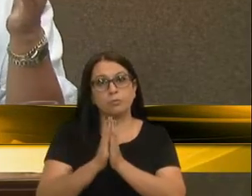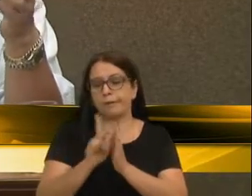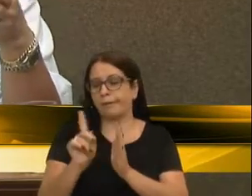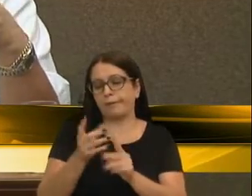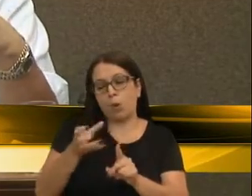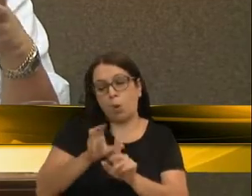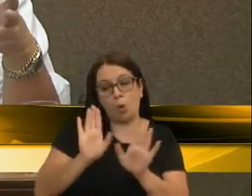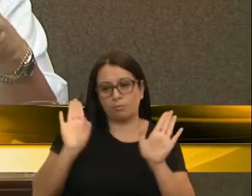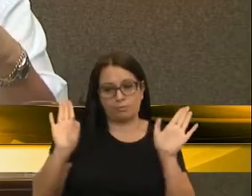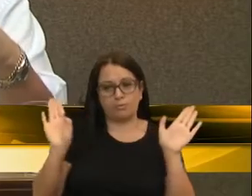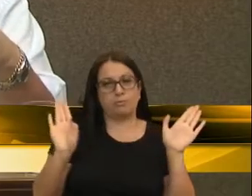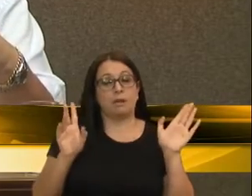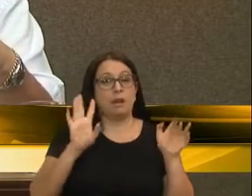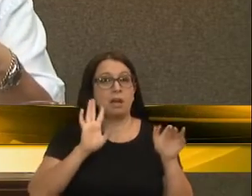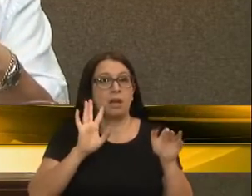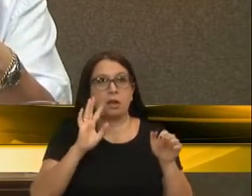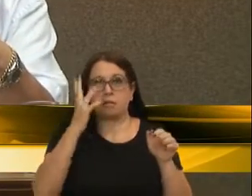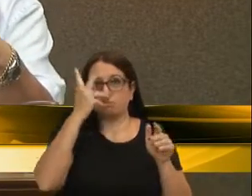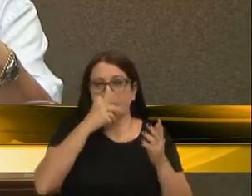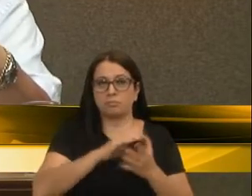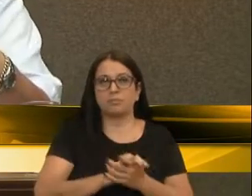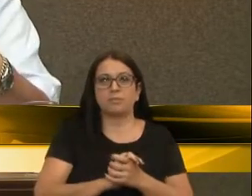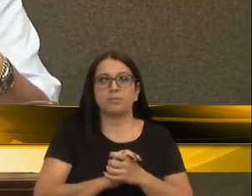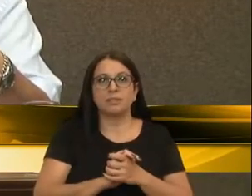acho que participar de um grupo de oração até é legal, é bonito.